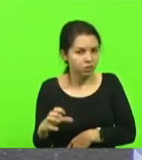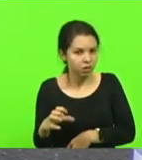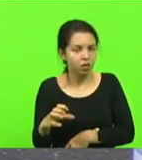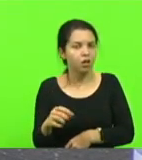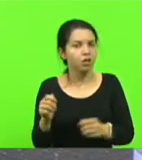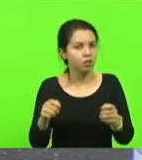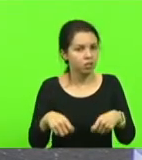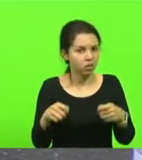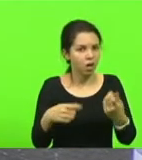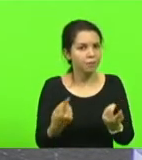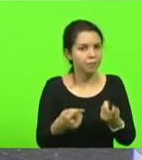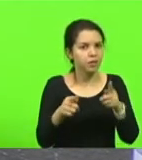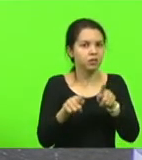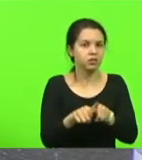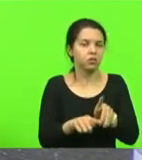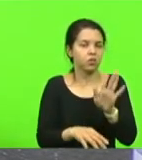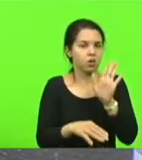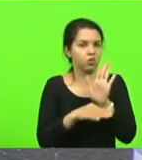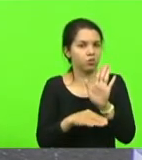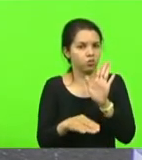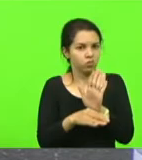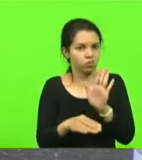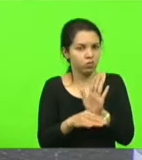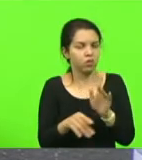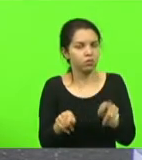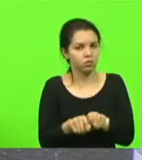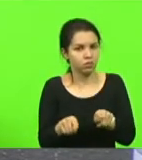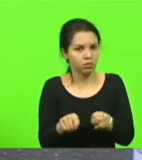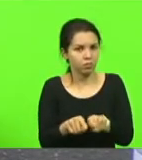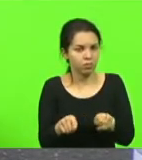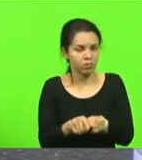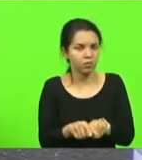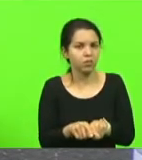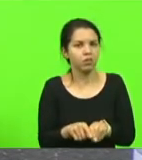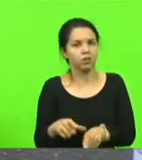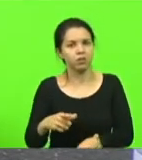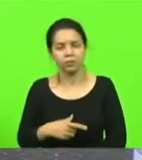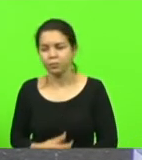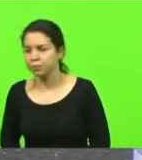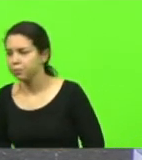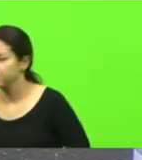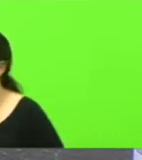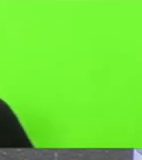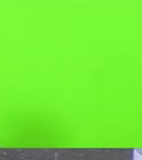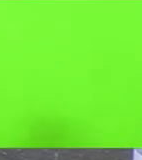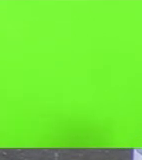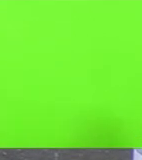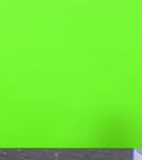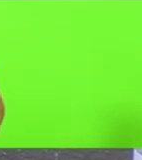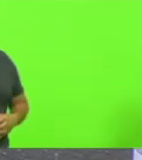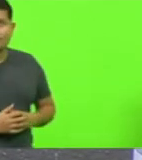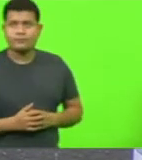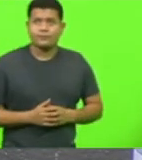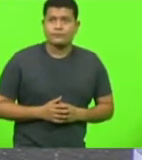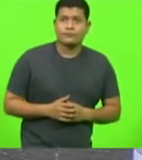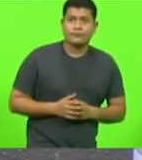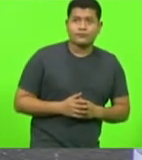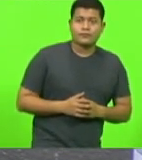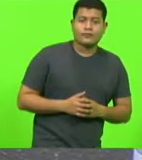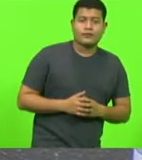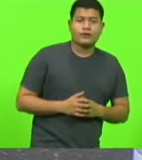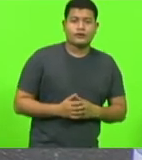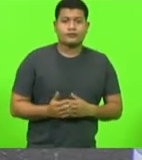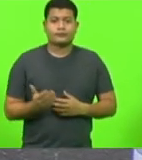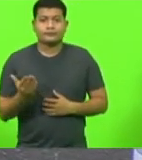um parceiro e tenham a devida, que se dê a devida resposta e que ela